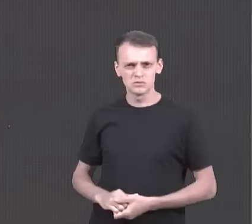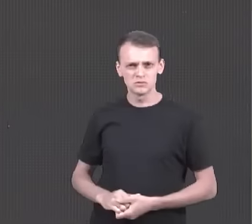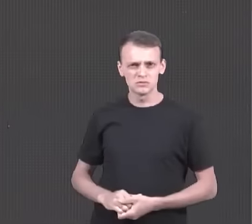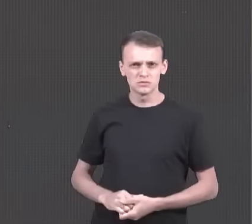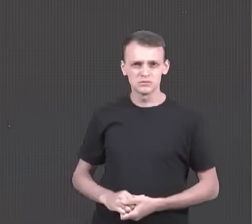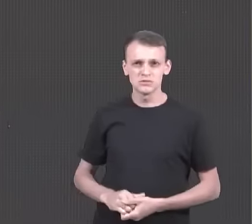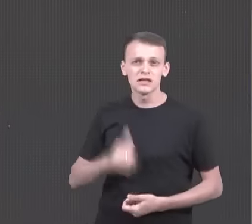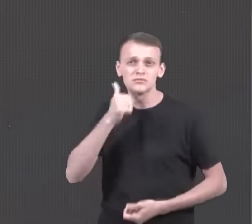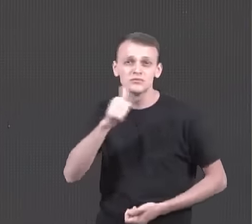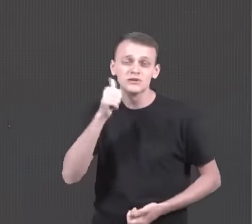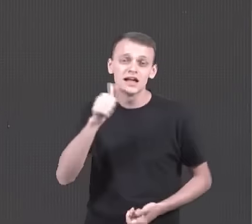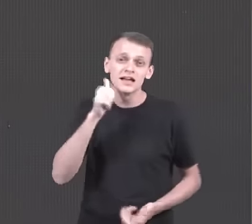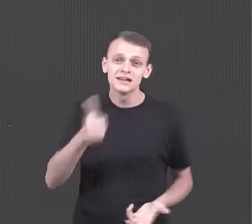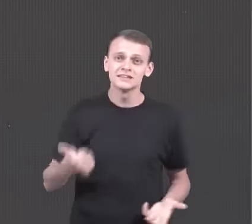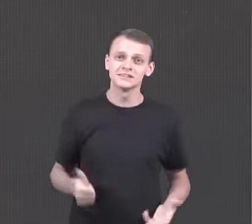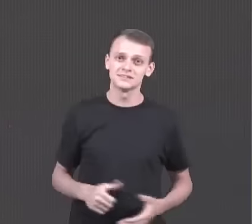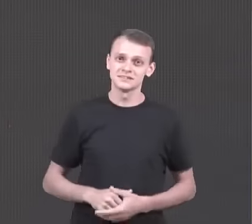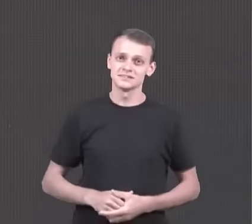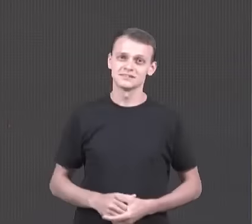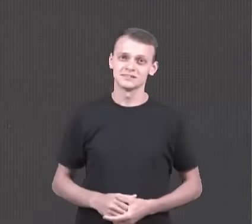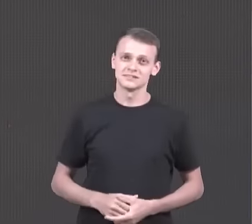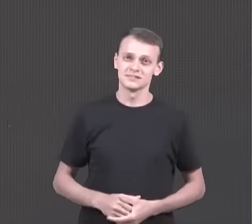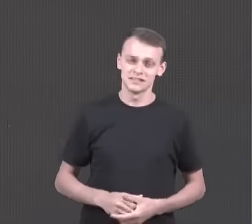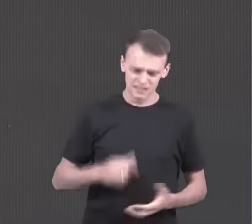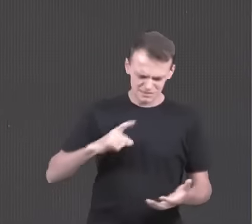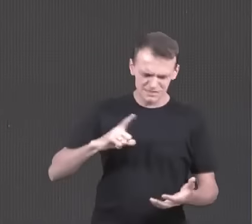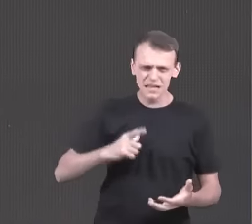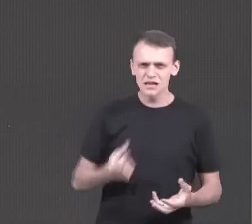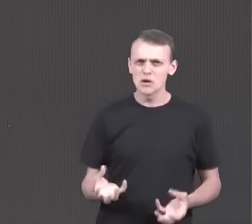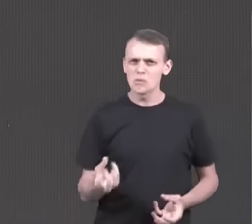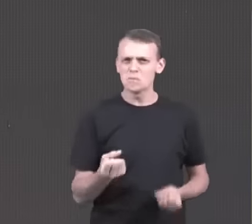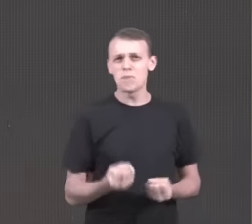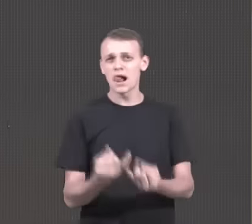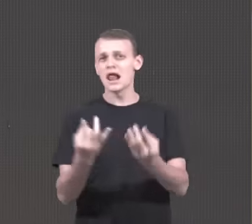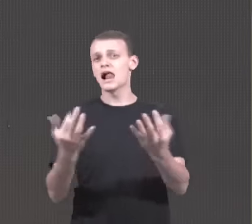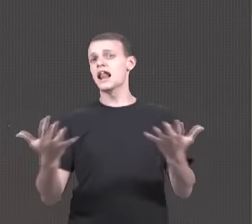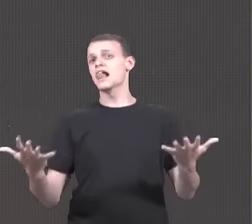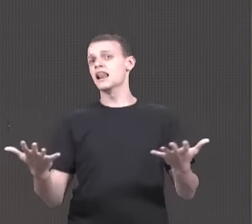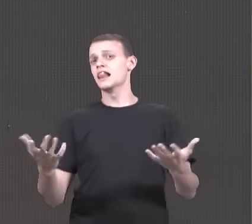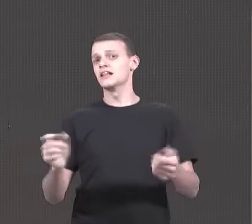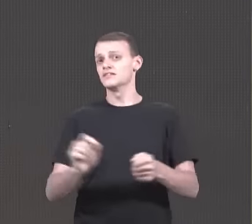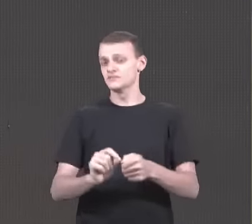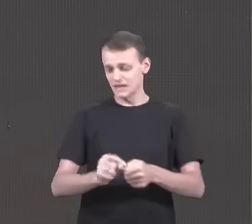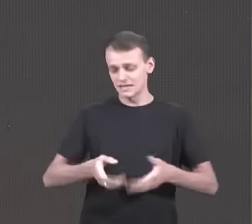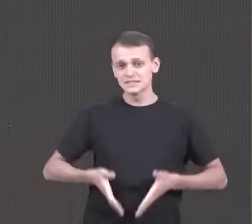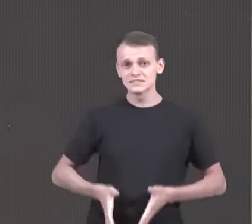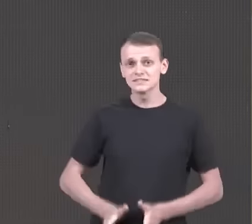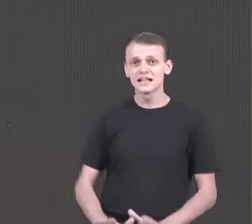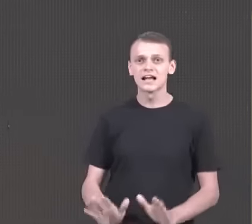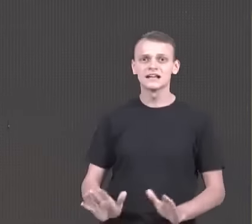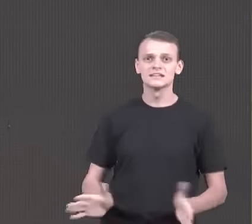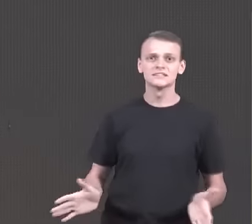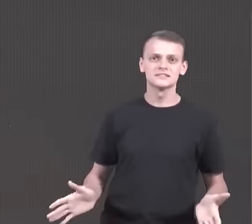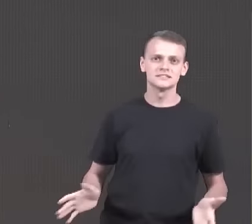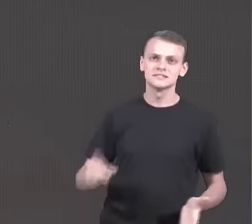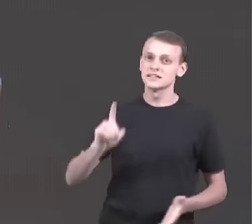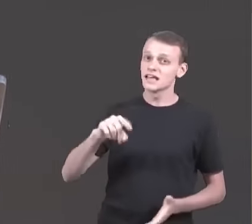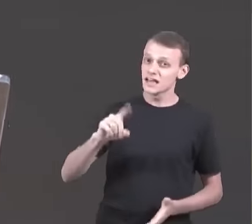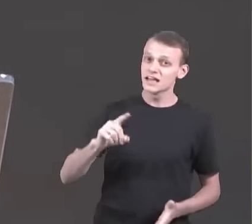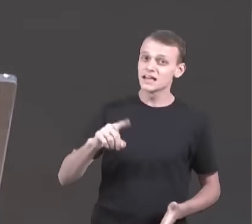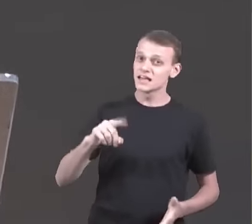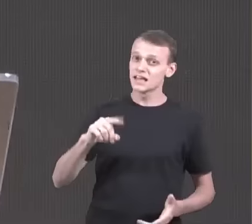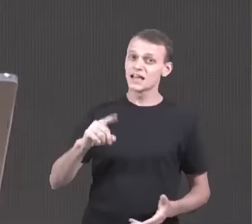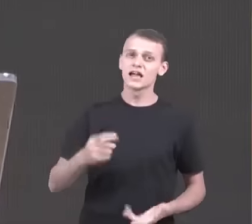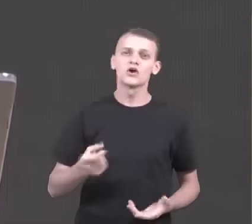Bebês mulheres, muitas vezes, eram assassinados ao nascer. Isso era uma prática